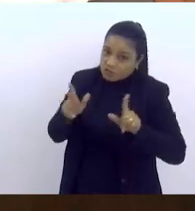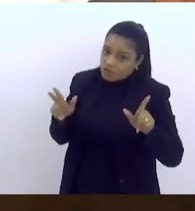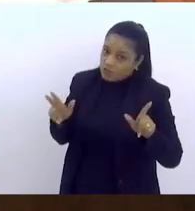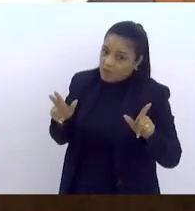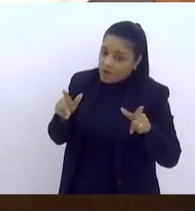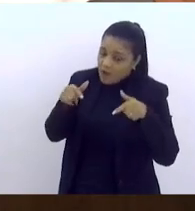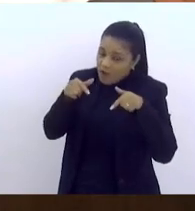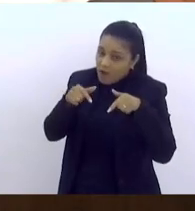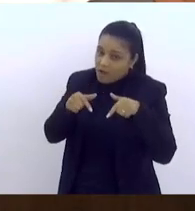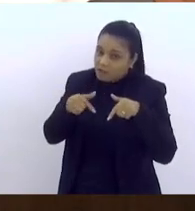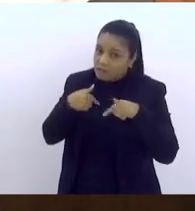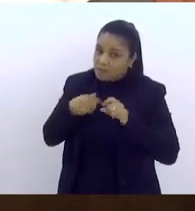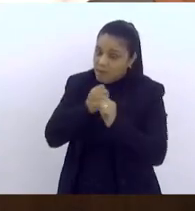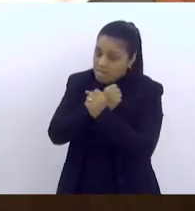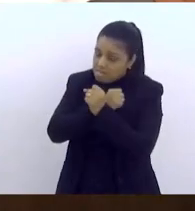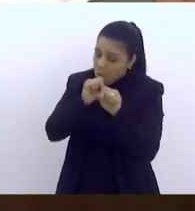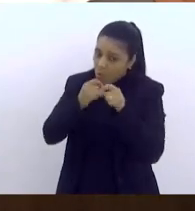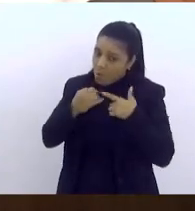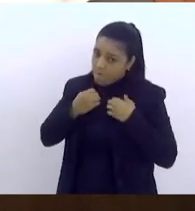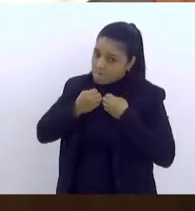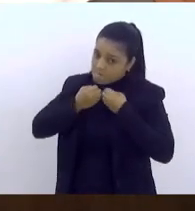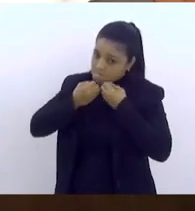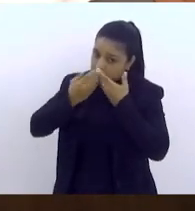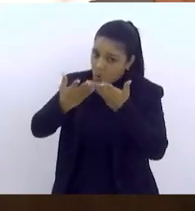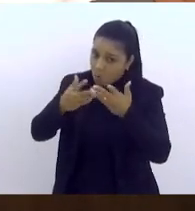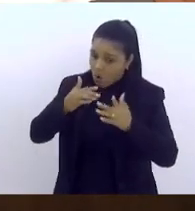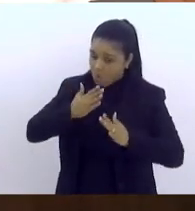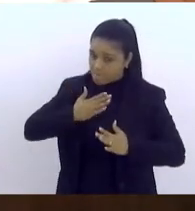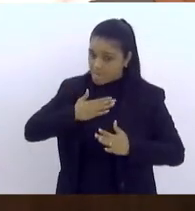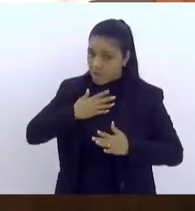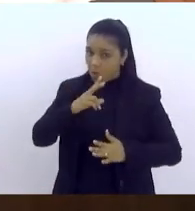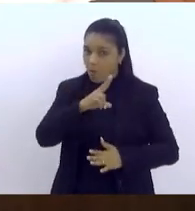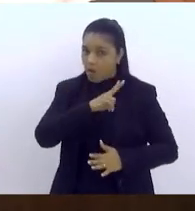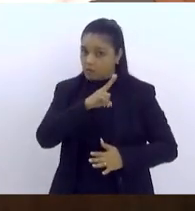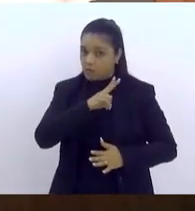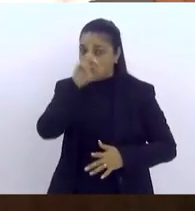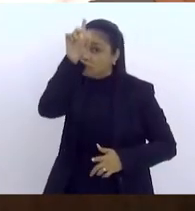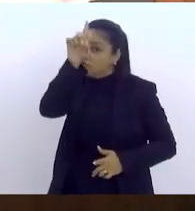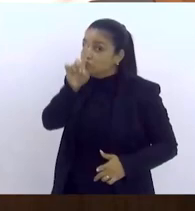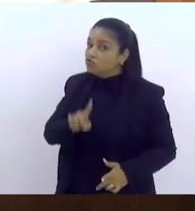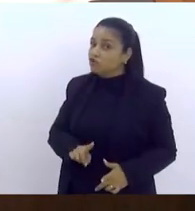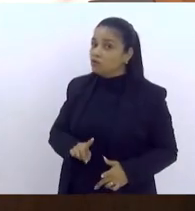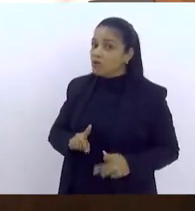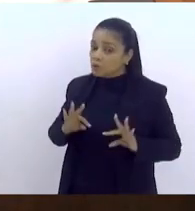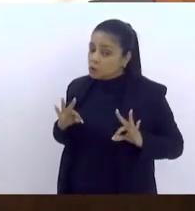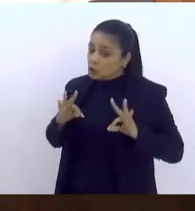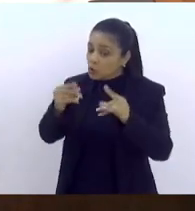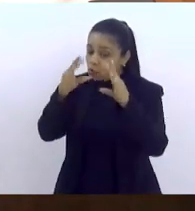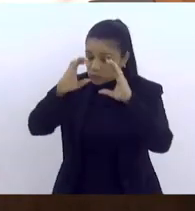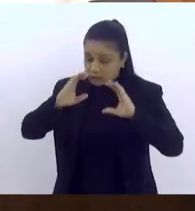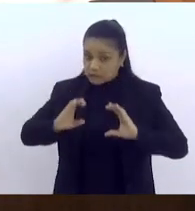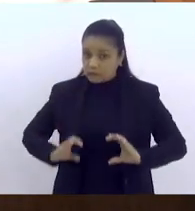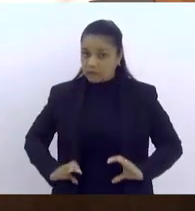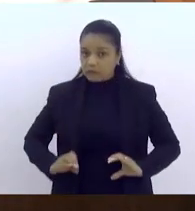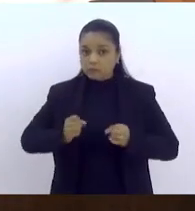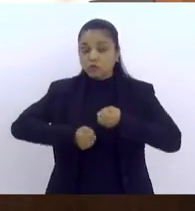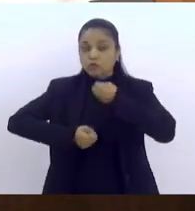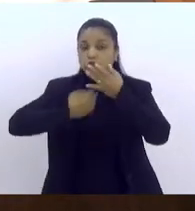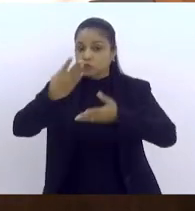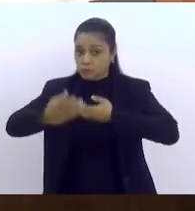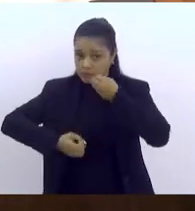ode, a minha manifestação, em primeiro lugar, pelo direito que qualquer cidadão tem de se